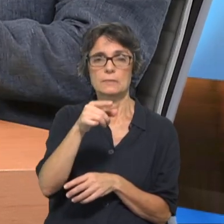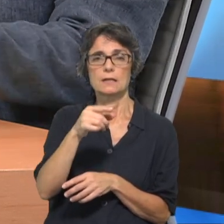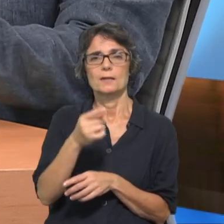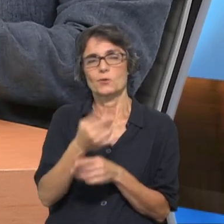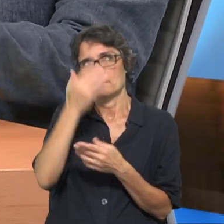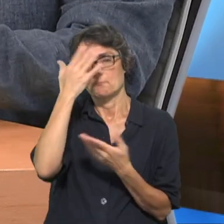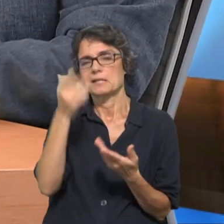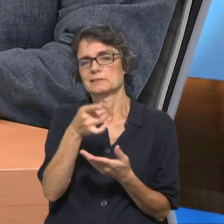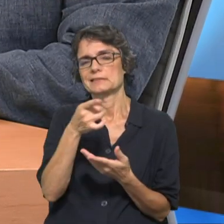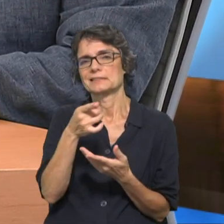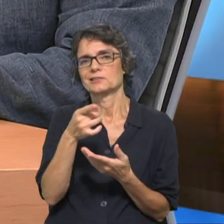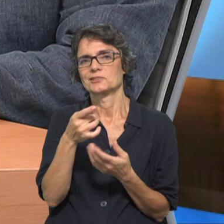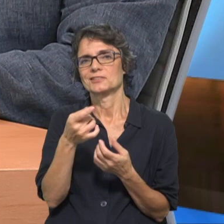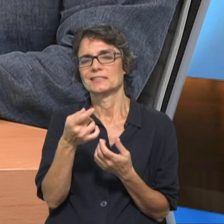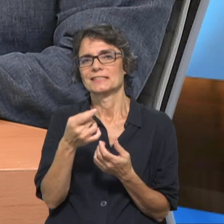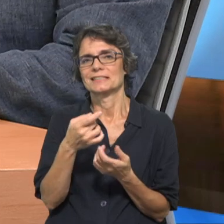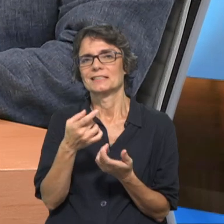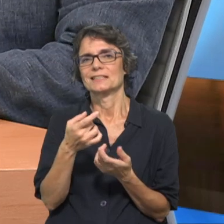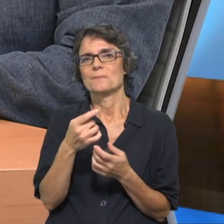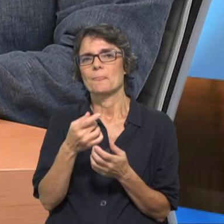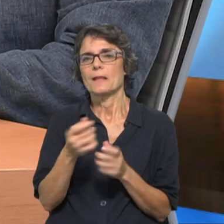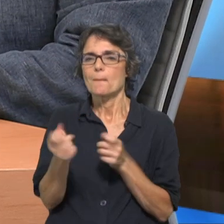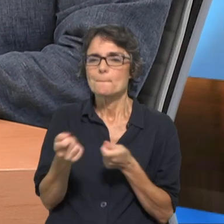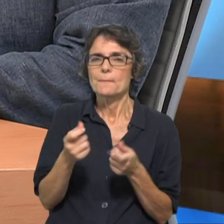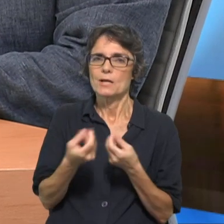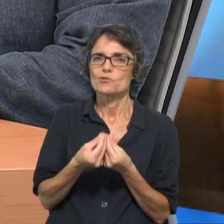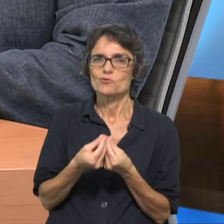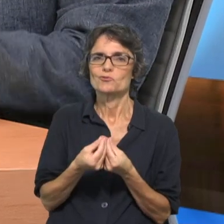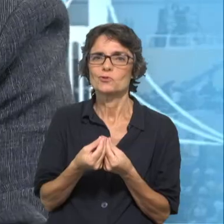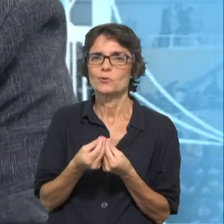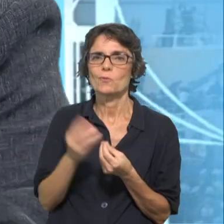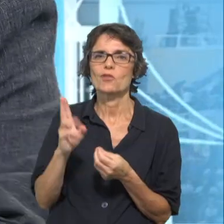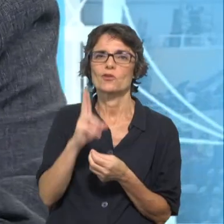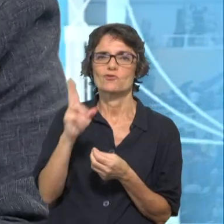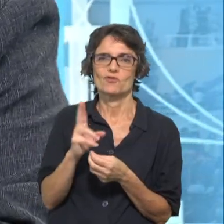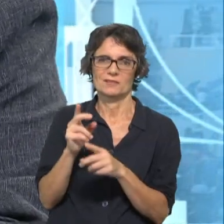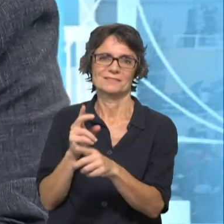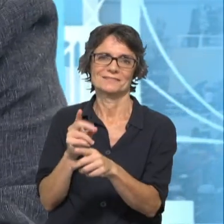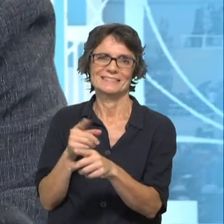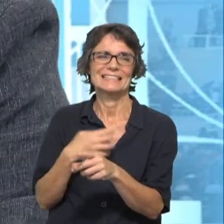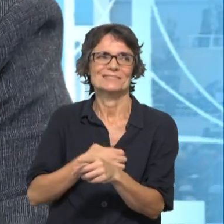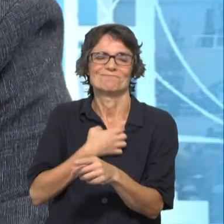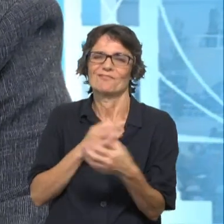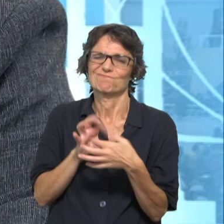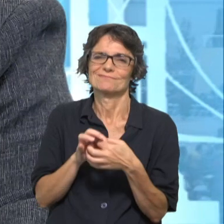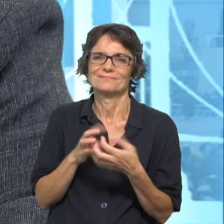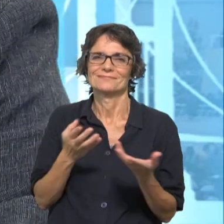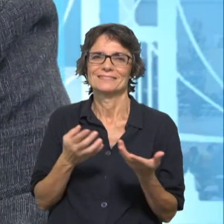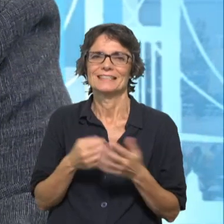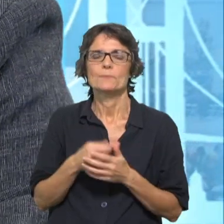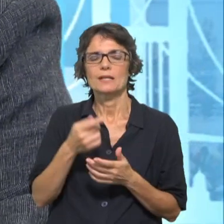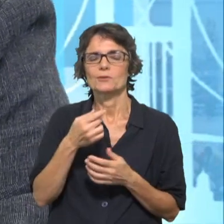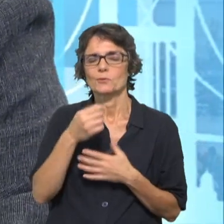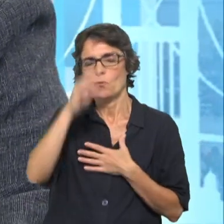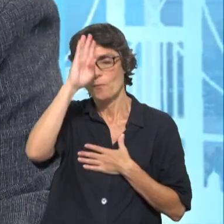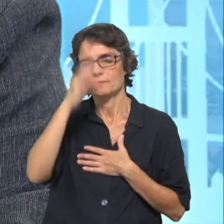é evidente que se criou entre eles na preparação para a JMJ e para a relação humana que ficou. Portanto, é alguém a que o Papa